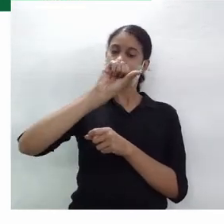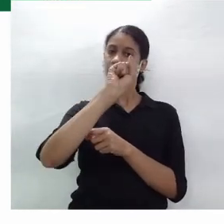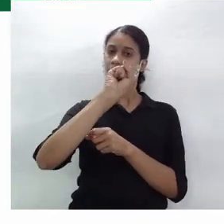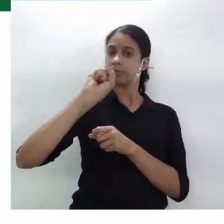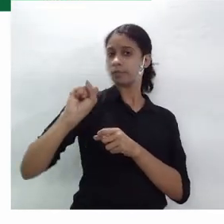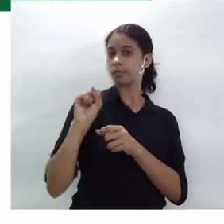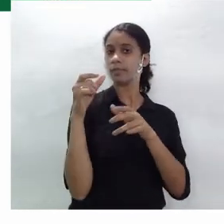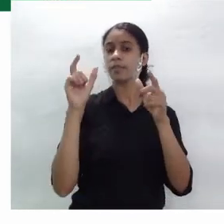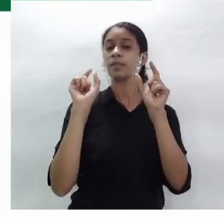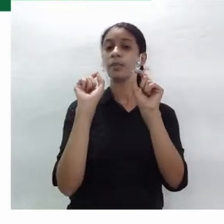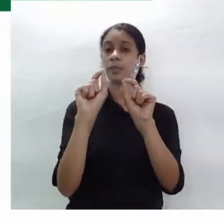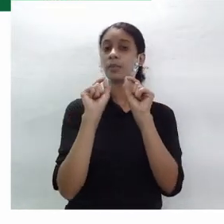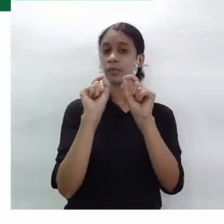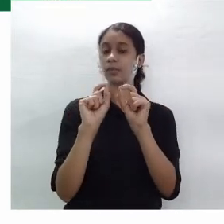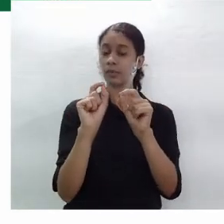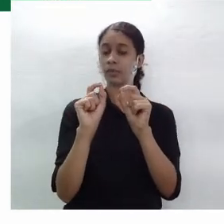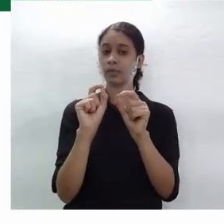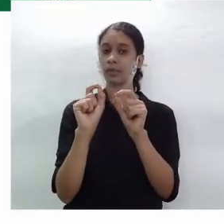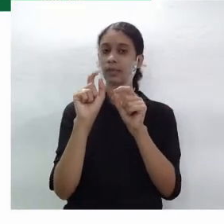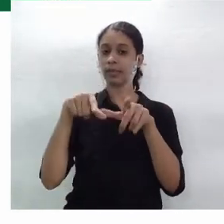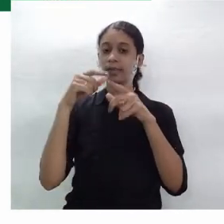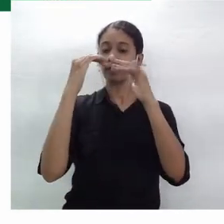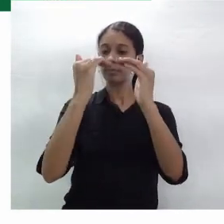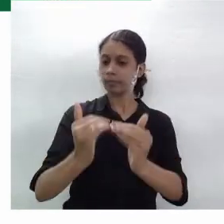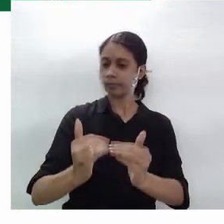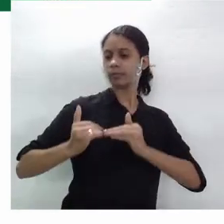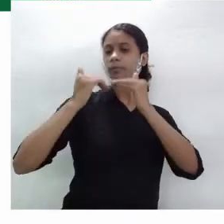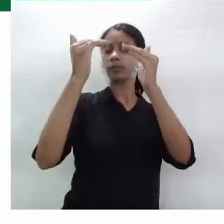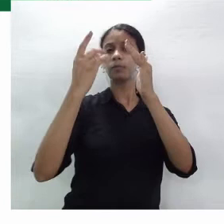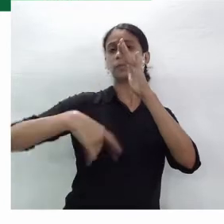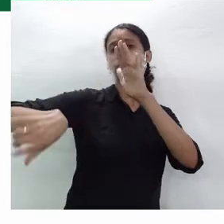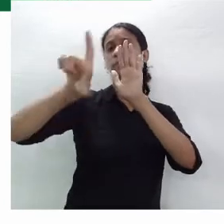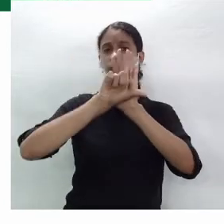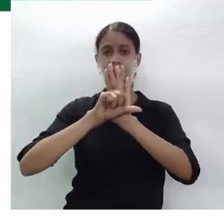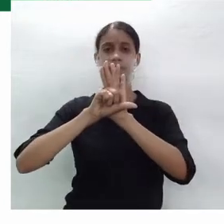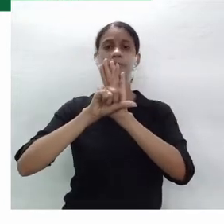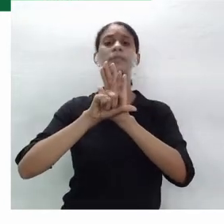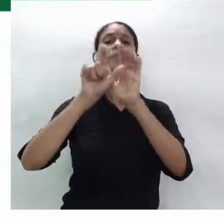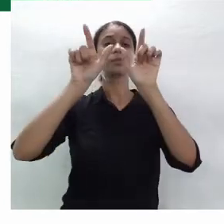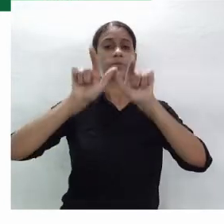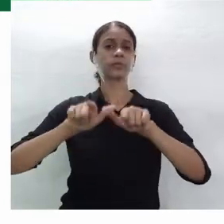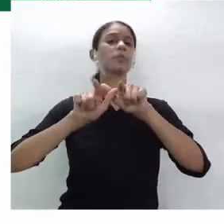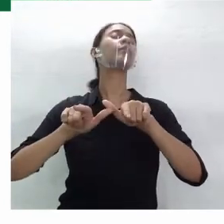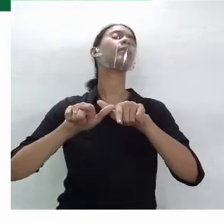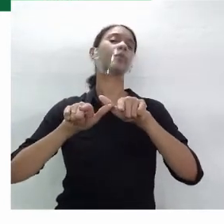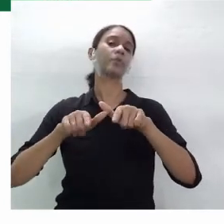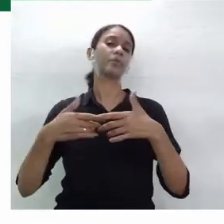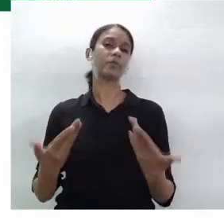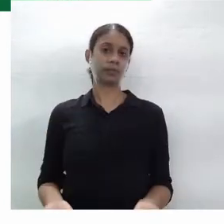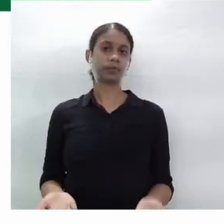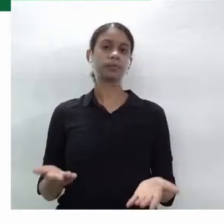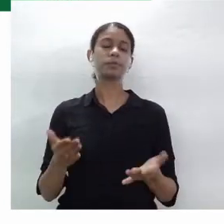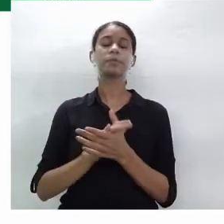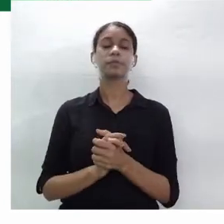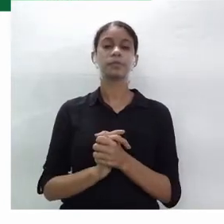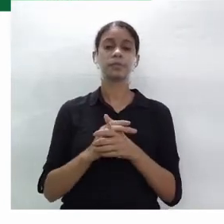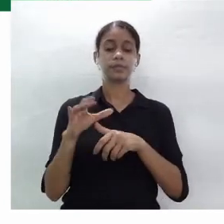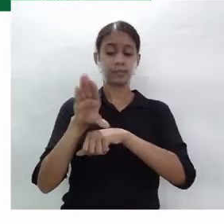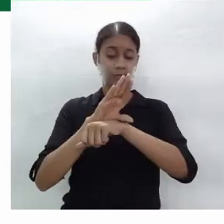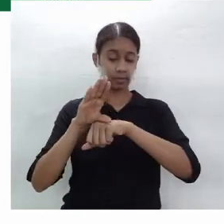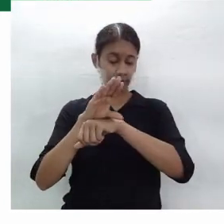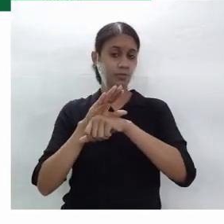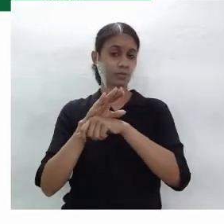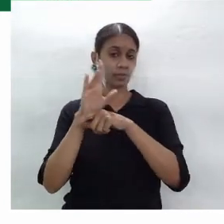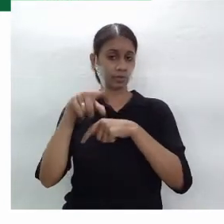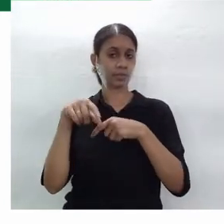é a carta magna de um poder. É a lei soberana de um Estado-nação. Então, a Constituição Federal é